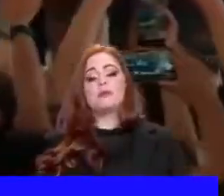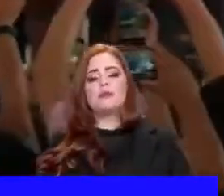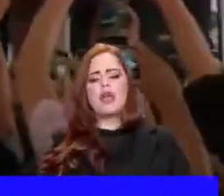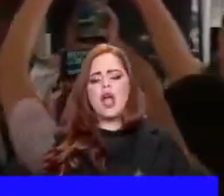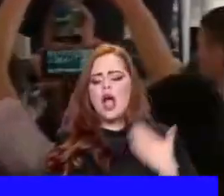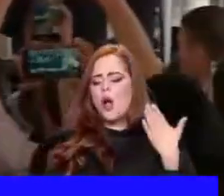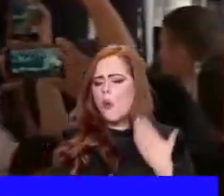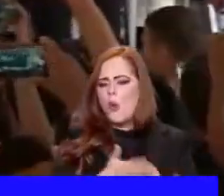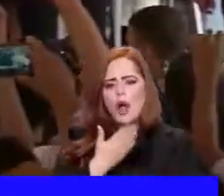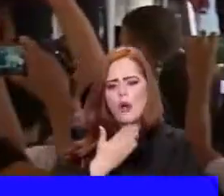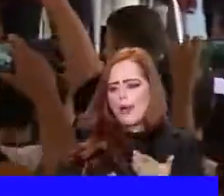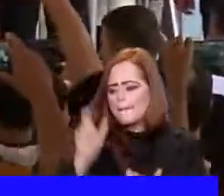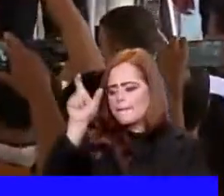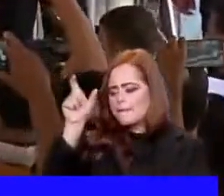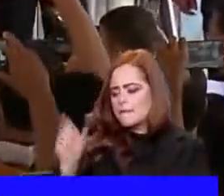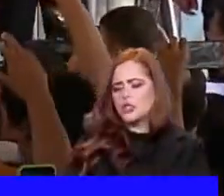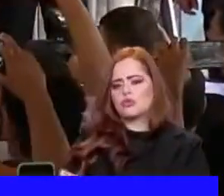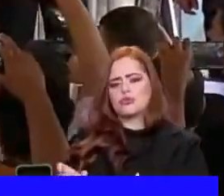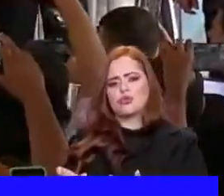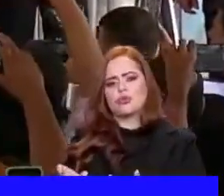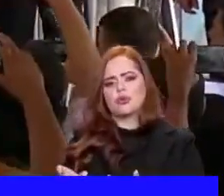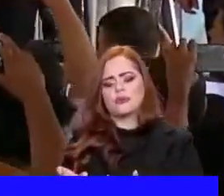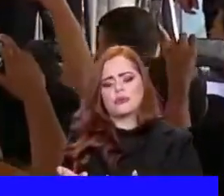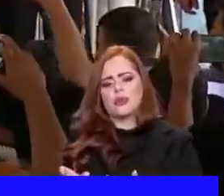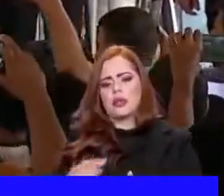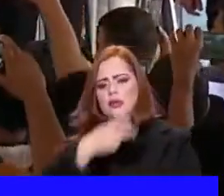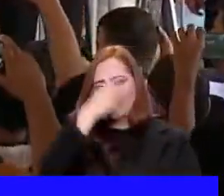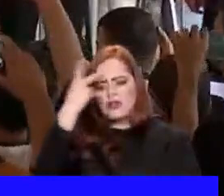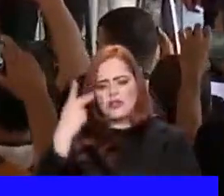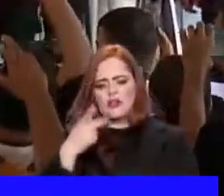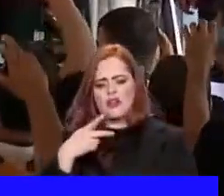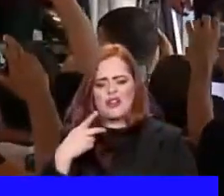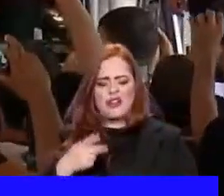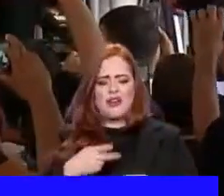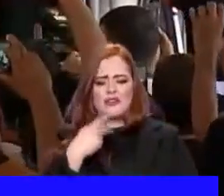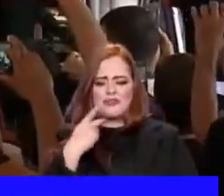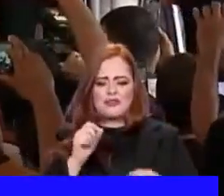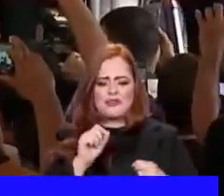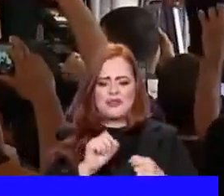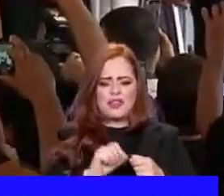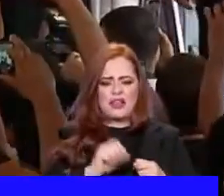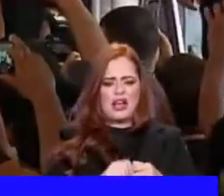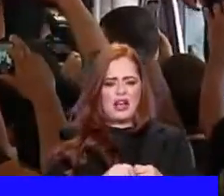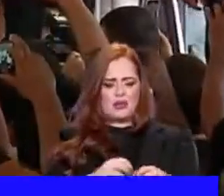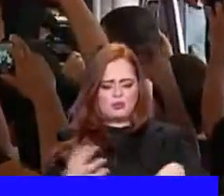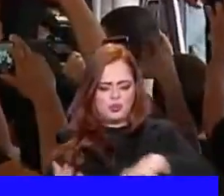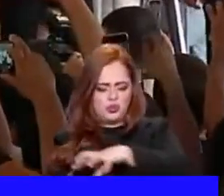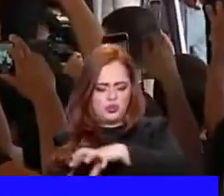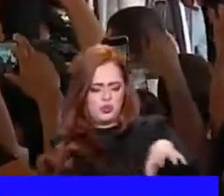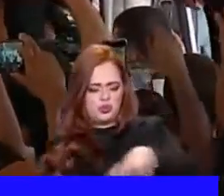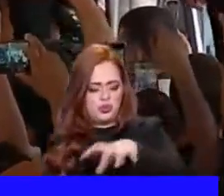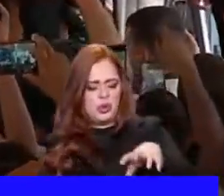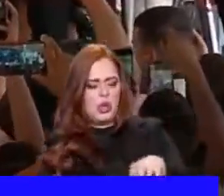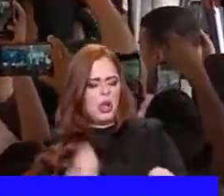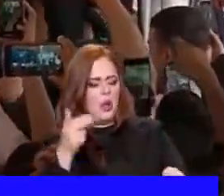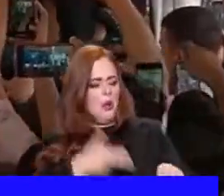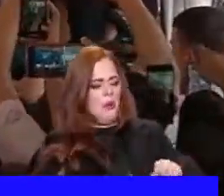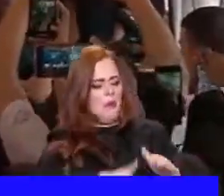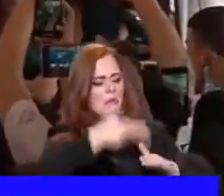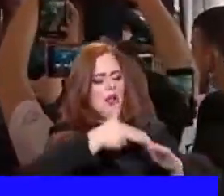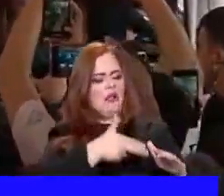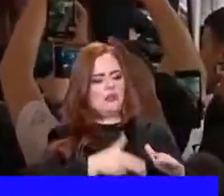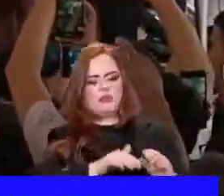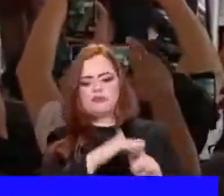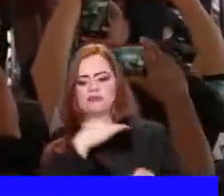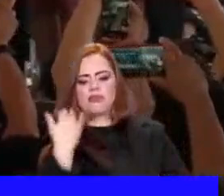qualquer cidadão que ficar fazendo bravata na rua, eu mato, eu pego, eu bato, eu atiro, ele